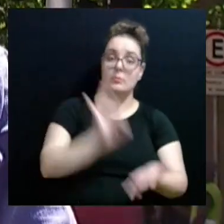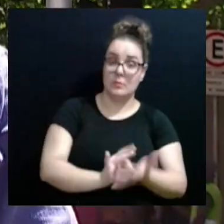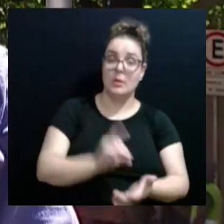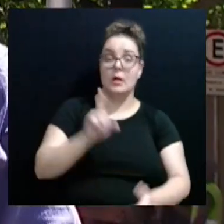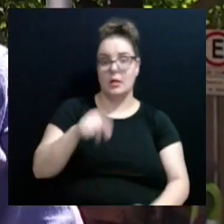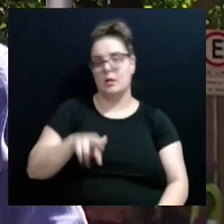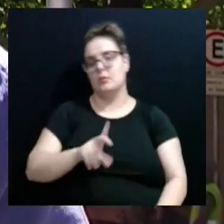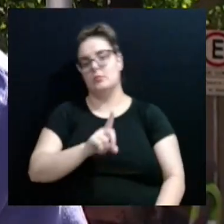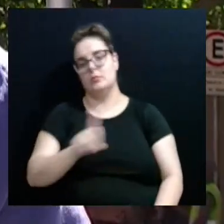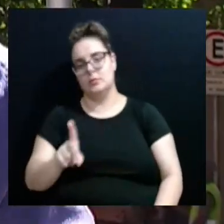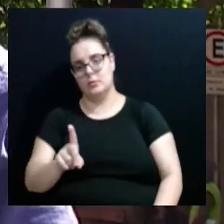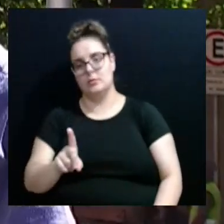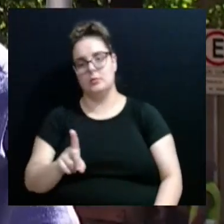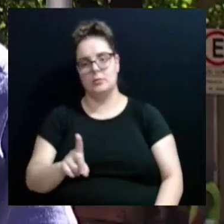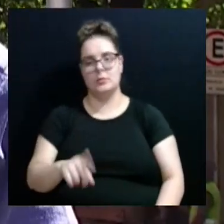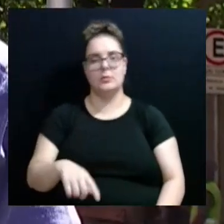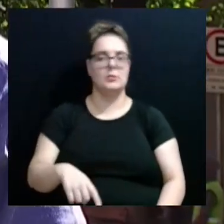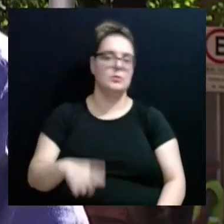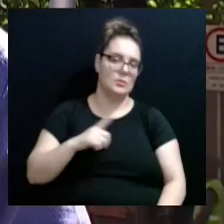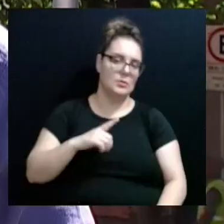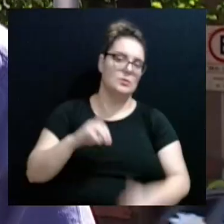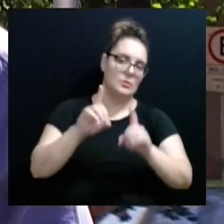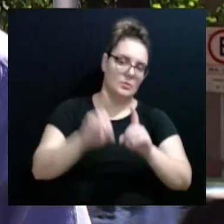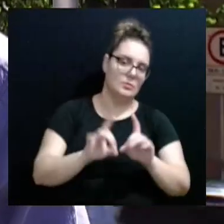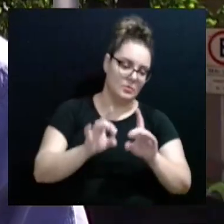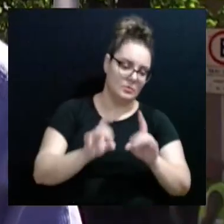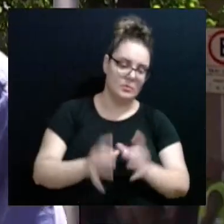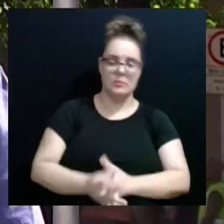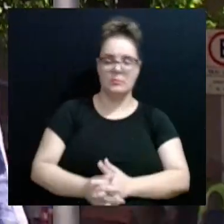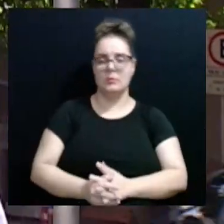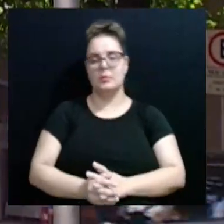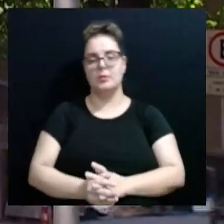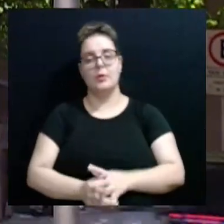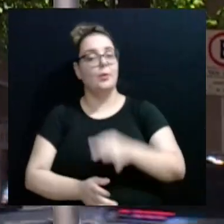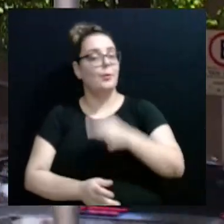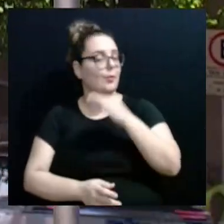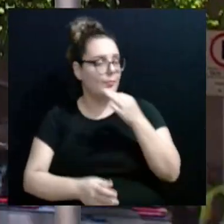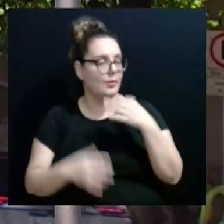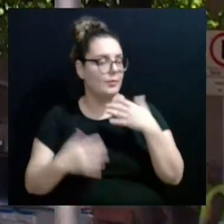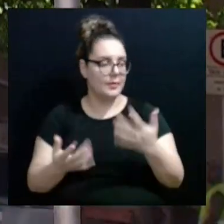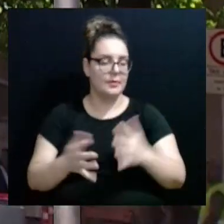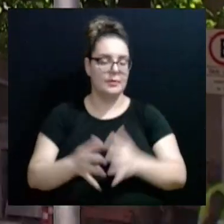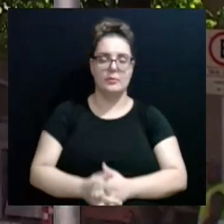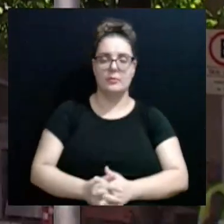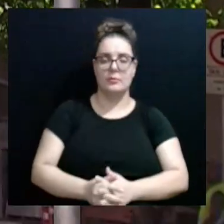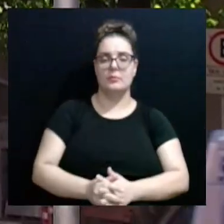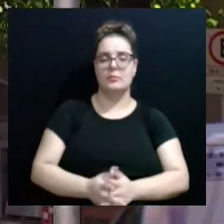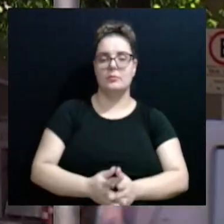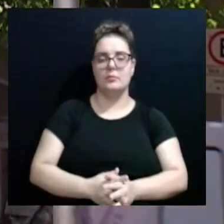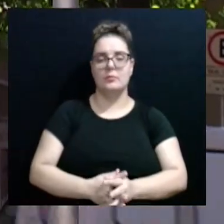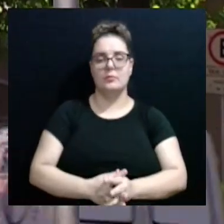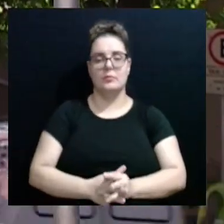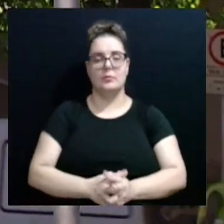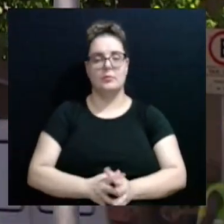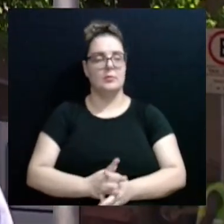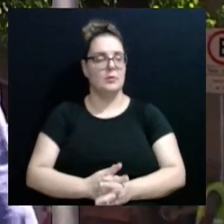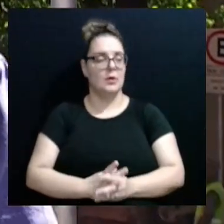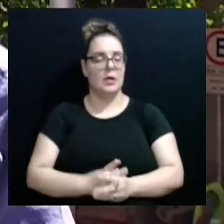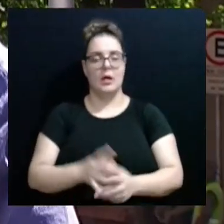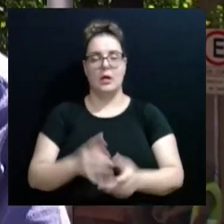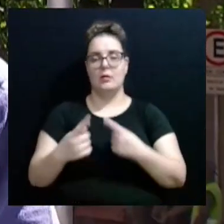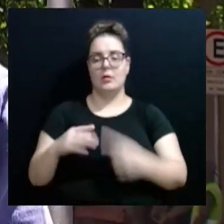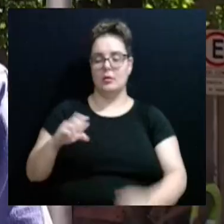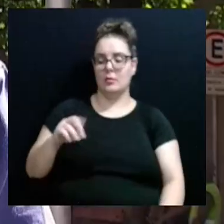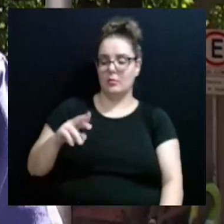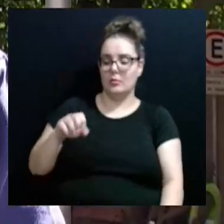de uma necessidade específica. Perfeito, então. Então aqui a avenida, né, tanto a Coronel Silva